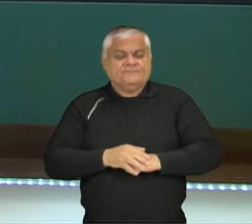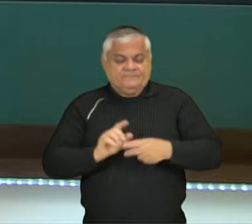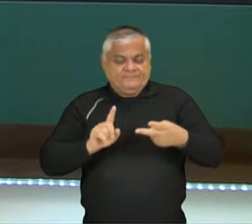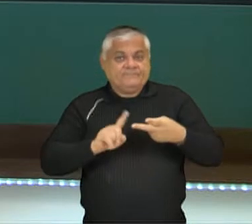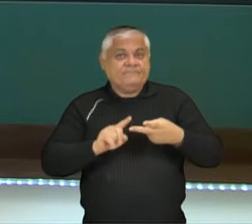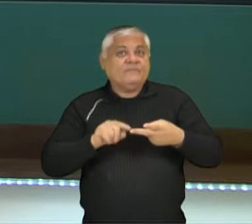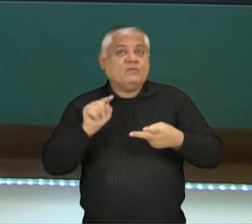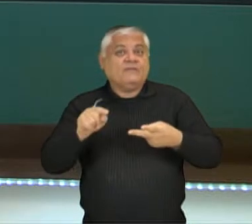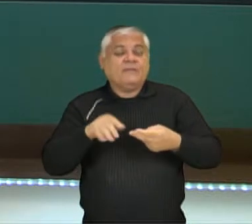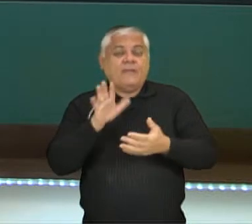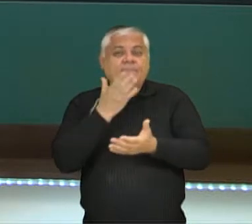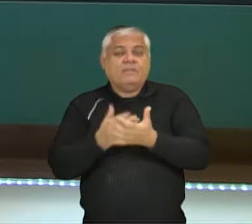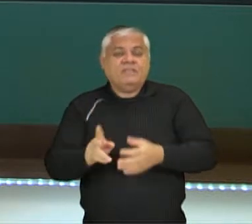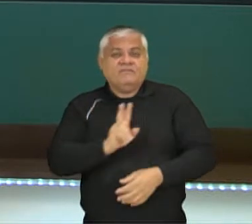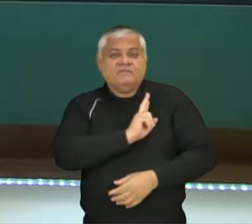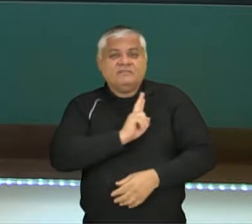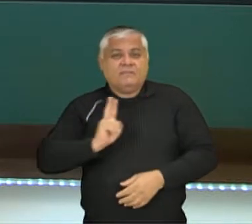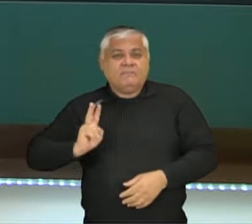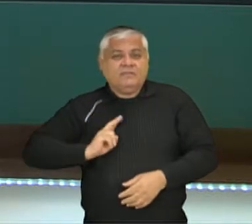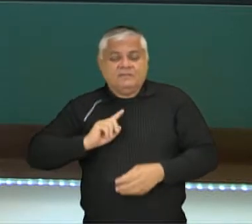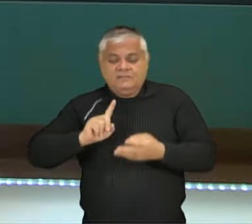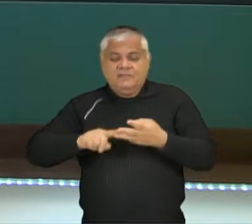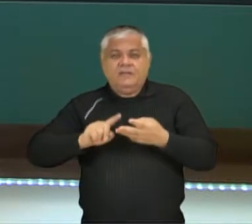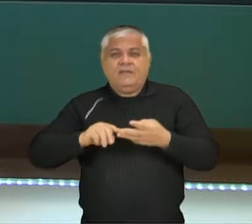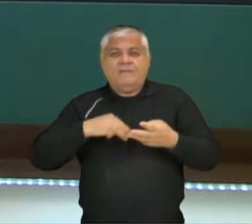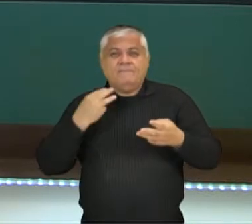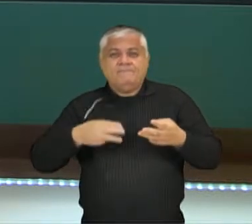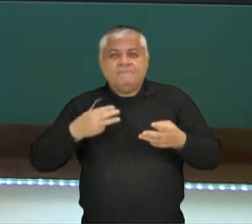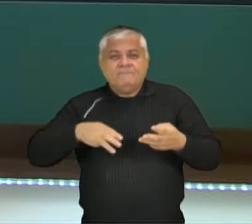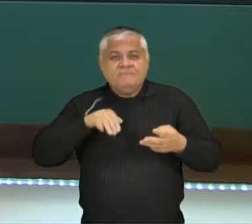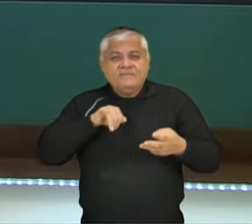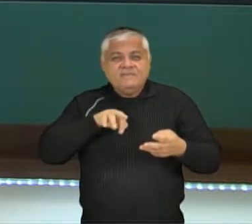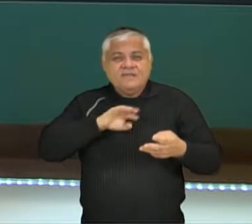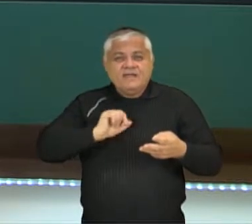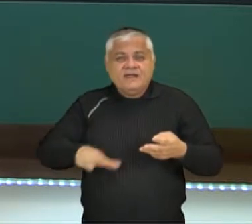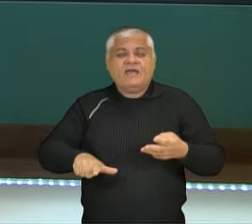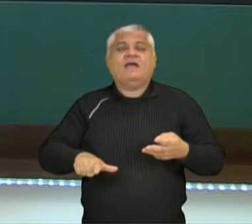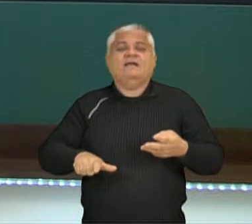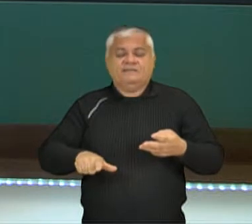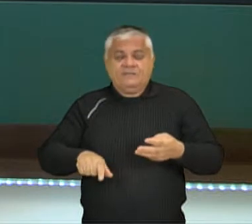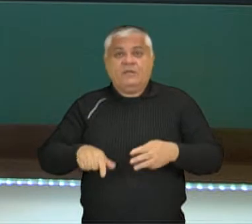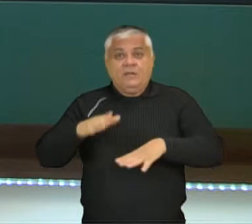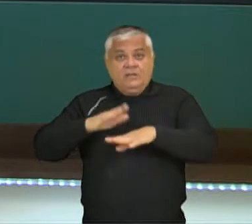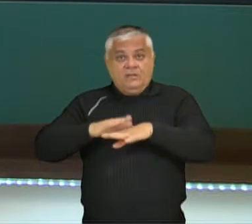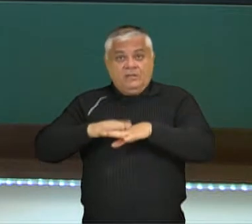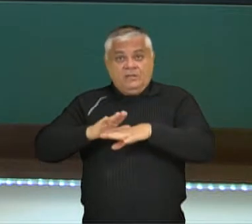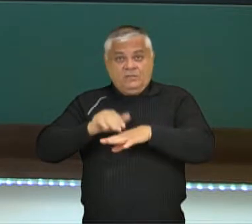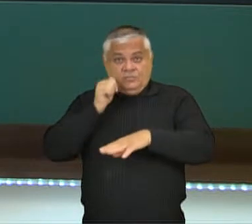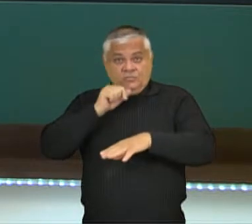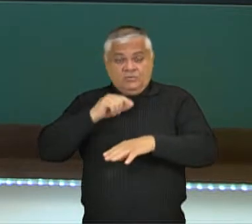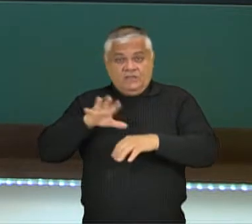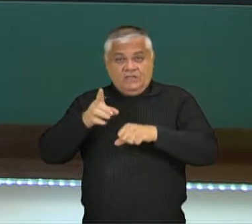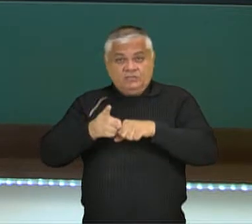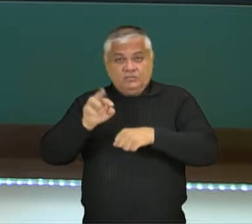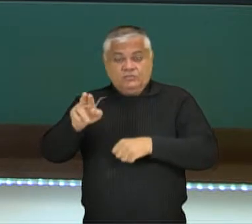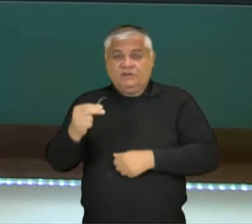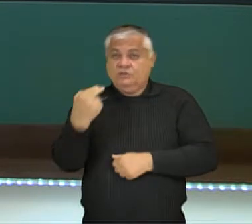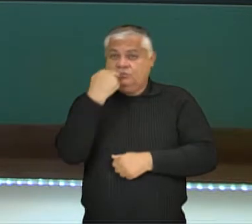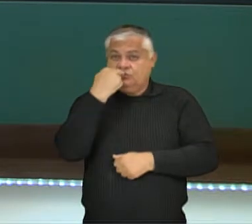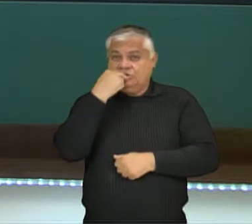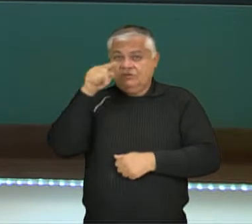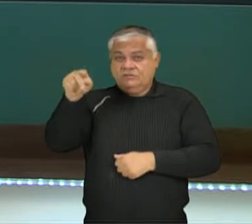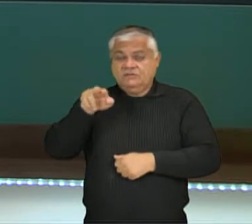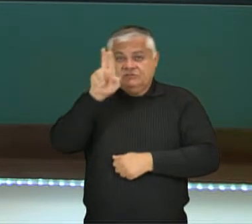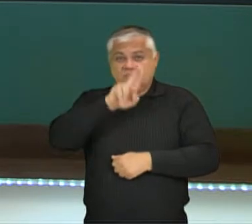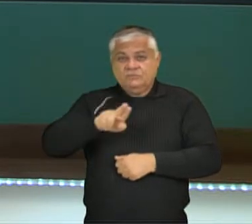açúcar perde vitaminas e minerais, explica a nutricionista e doutora em nutrição humana pela Universidade de